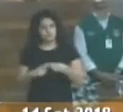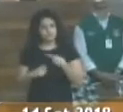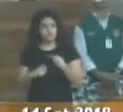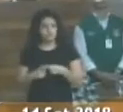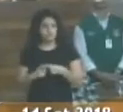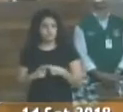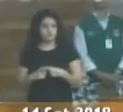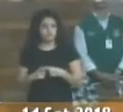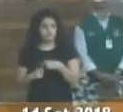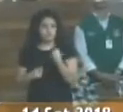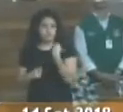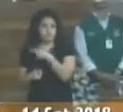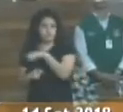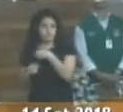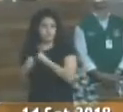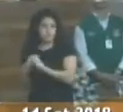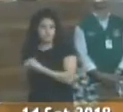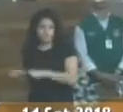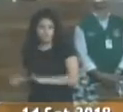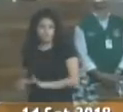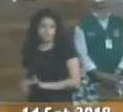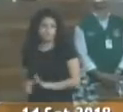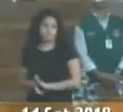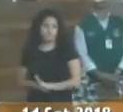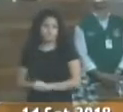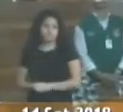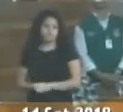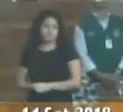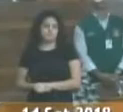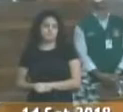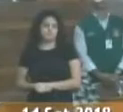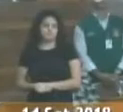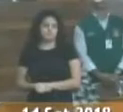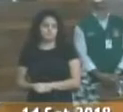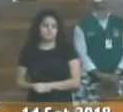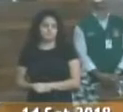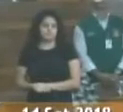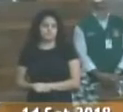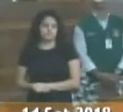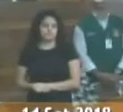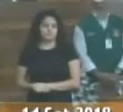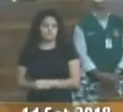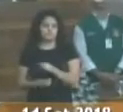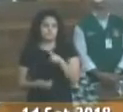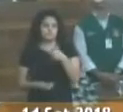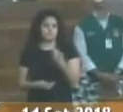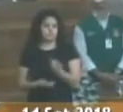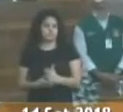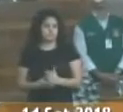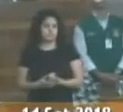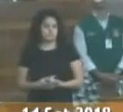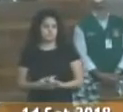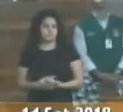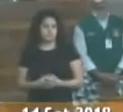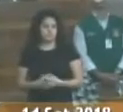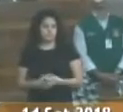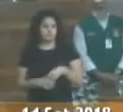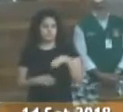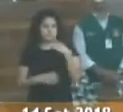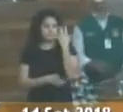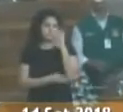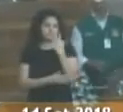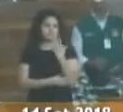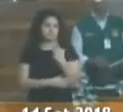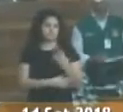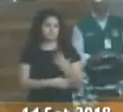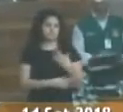lá realmente abandonados, largados à própria sorte. Isso que acontece. Tá? Não tem nenhum tipo de conscientização ambiental. Está